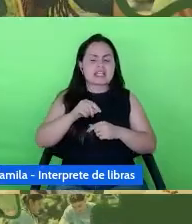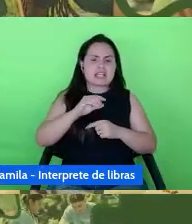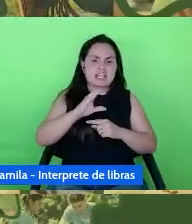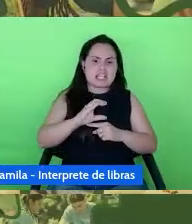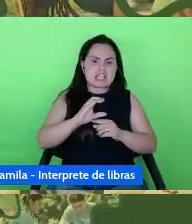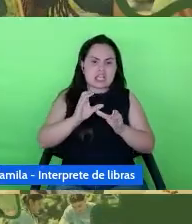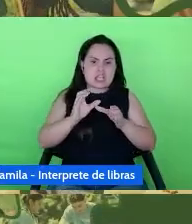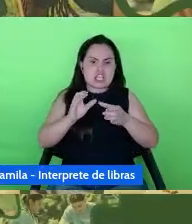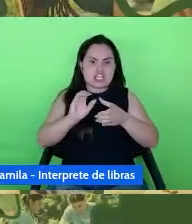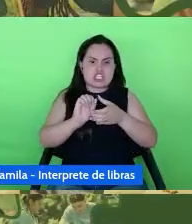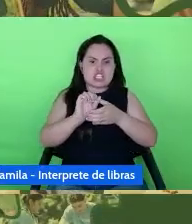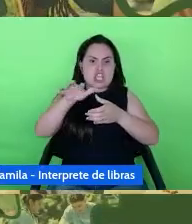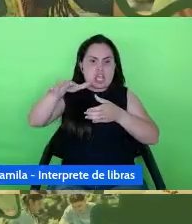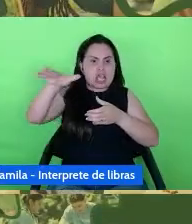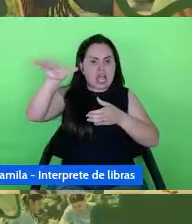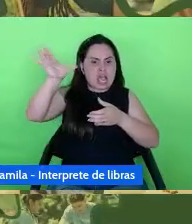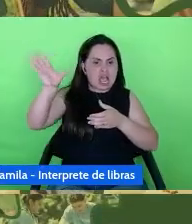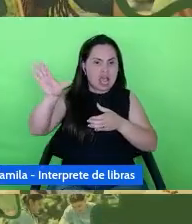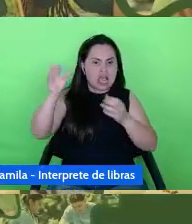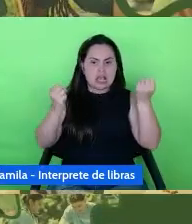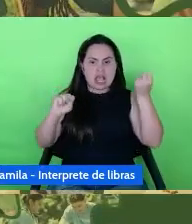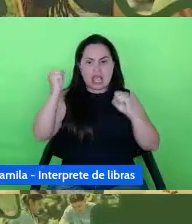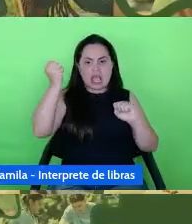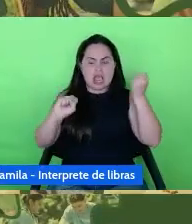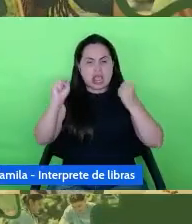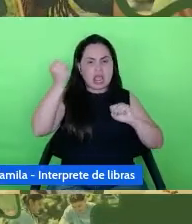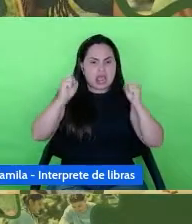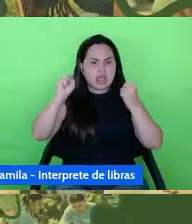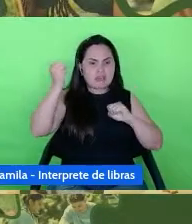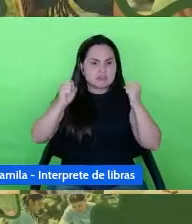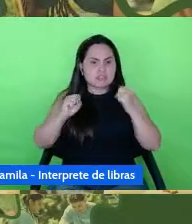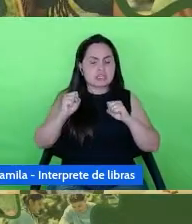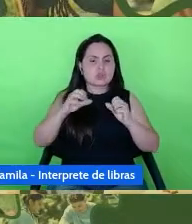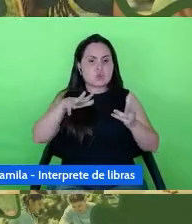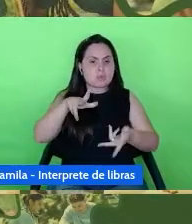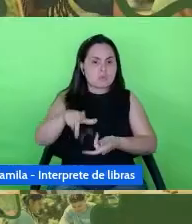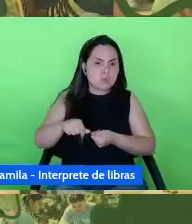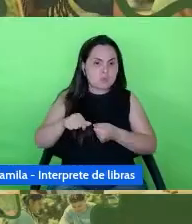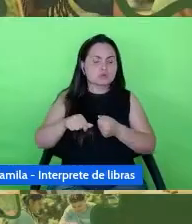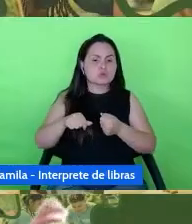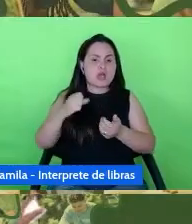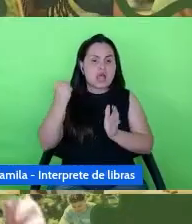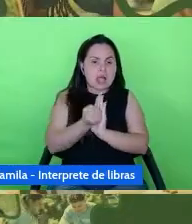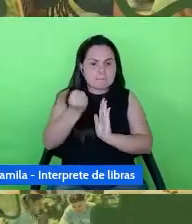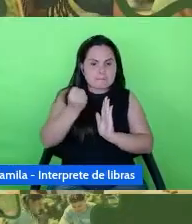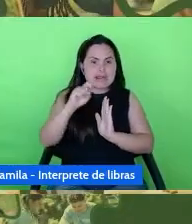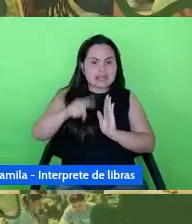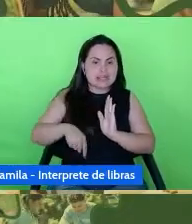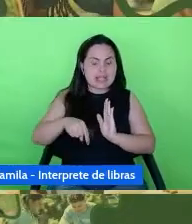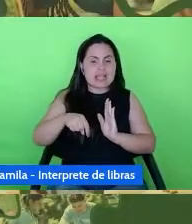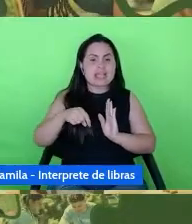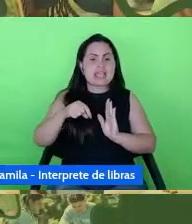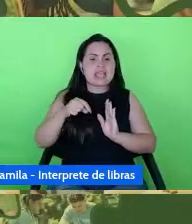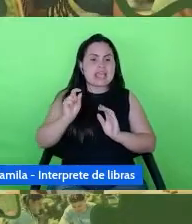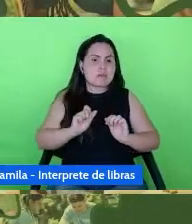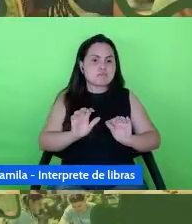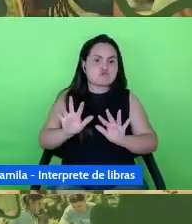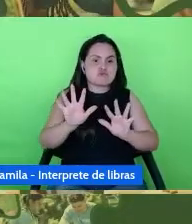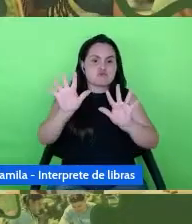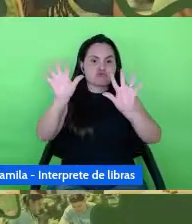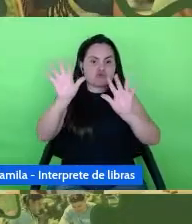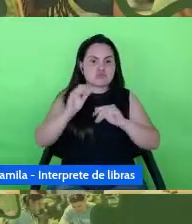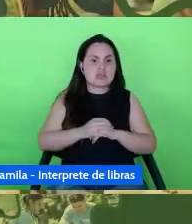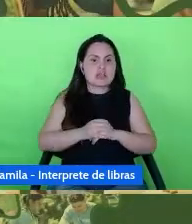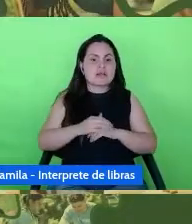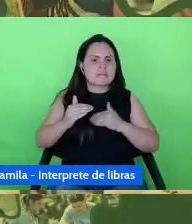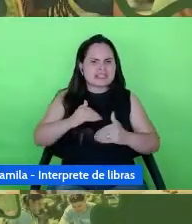várias federações industriais aí, no Brasil e mundo afora, a logomarca eram chaminés poluindo. A ideia é assim, olha, para desenvolver